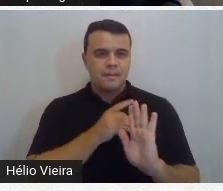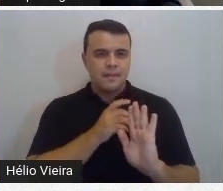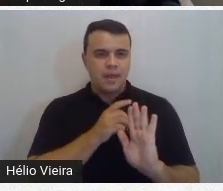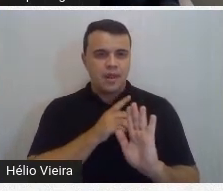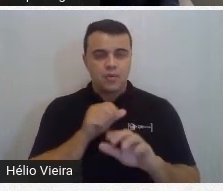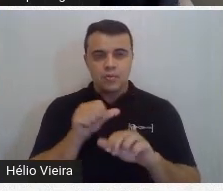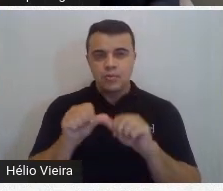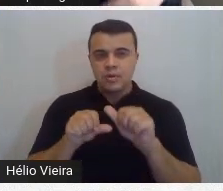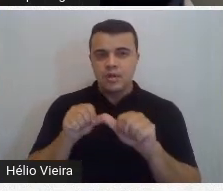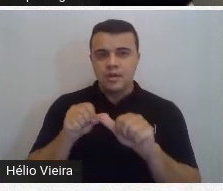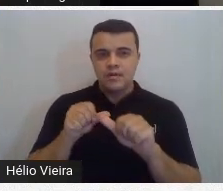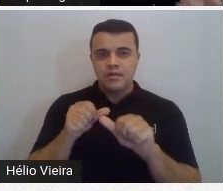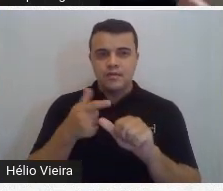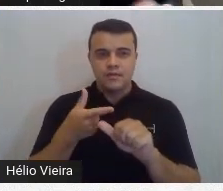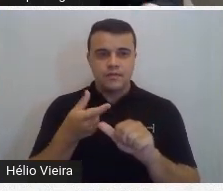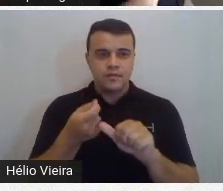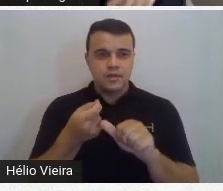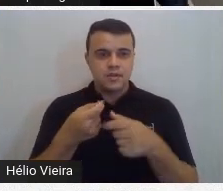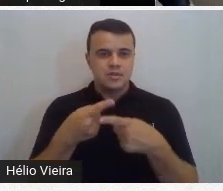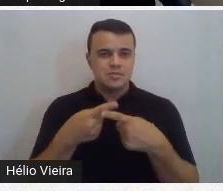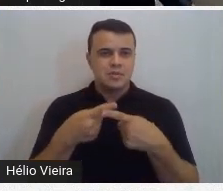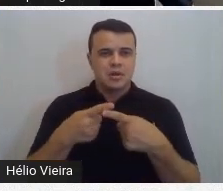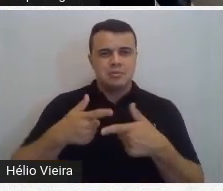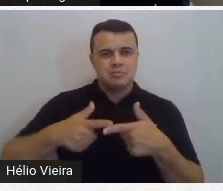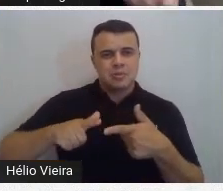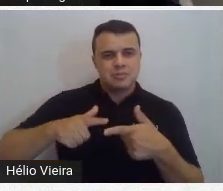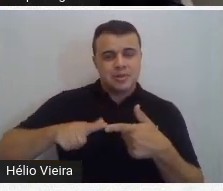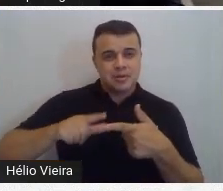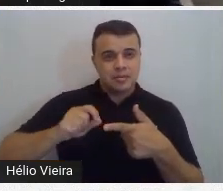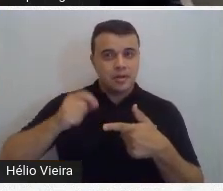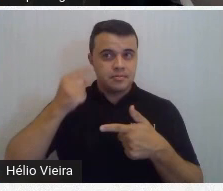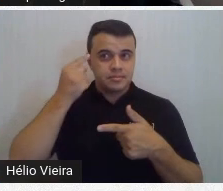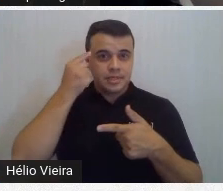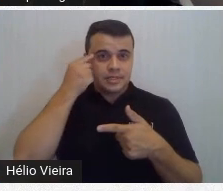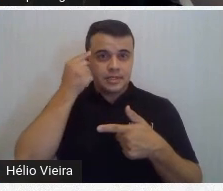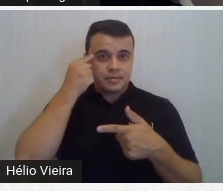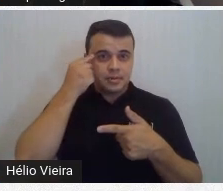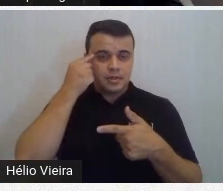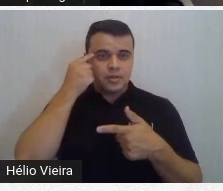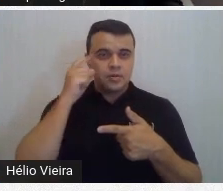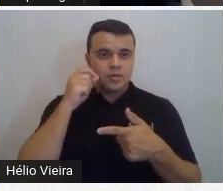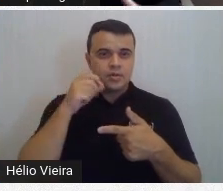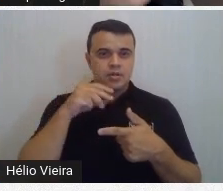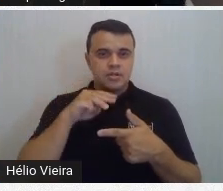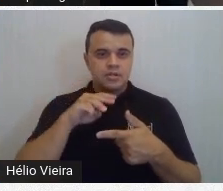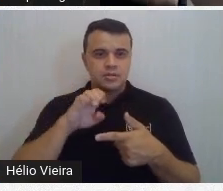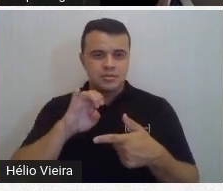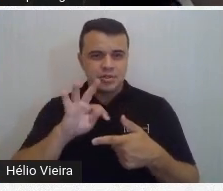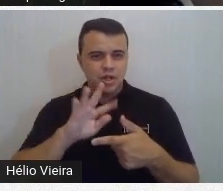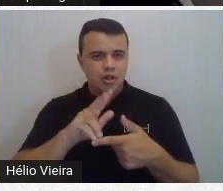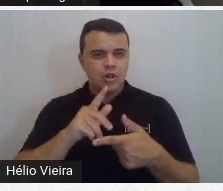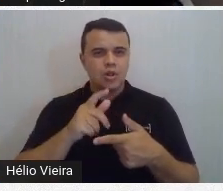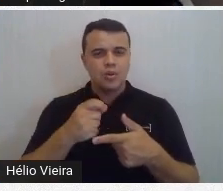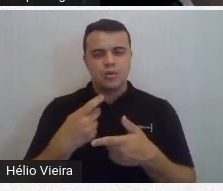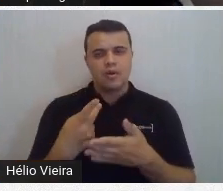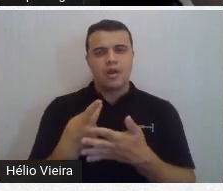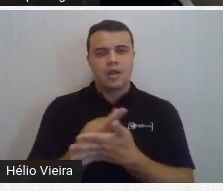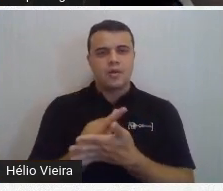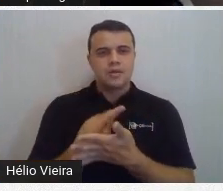transição para o século XX, as questões nacionalistas, o pensamento de Nietzsche, e tudo isso vai ser